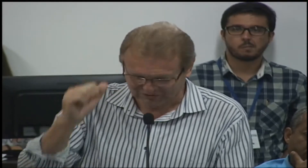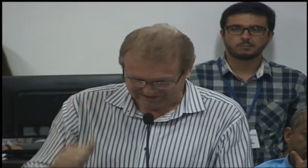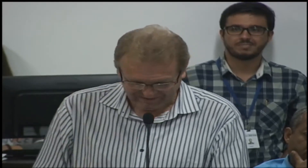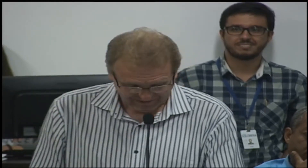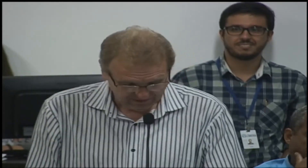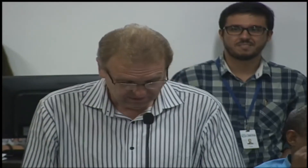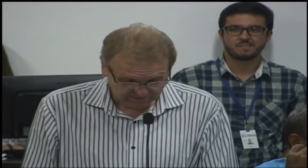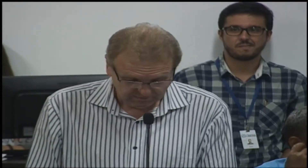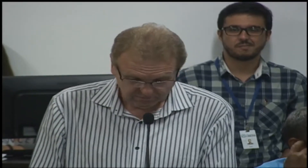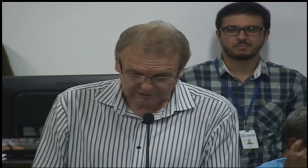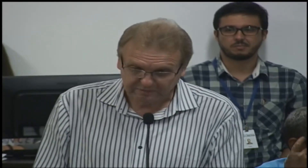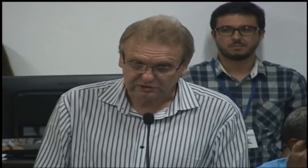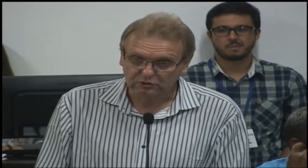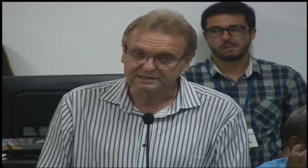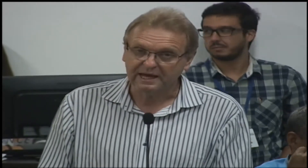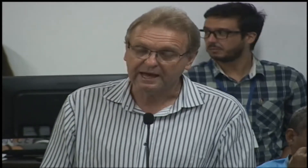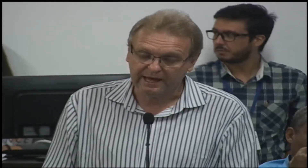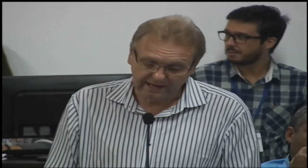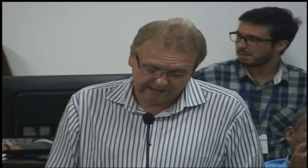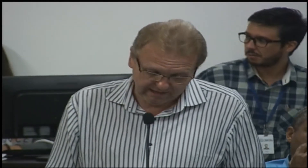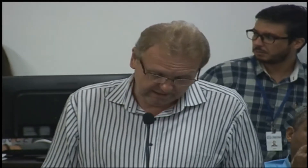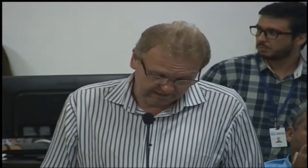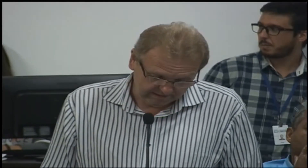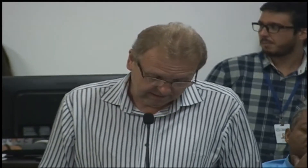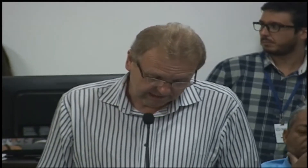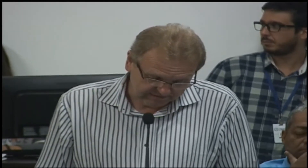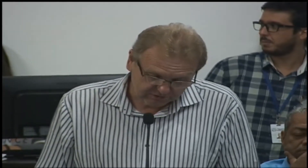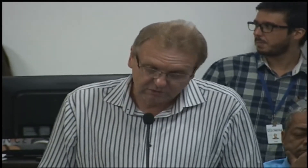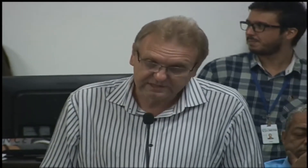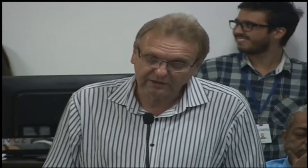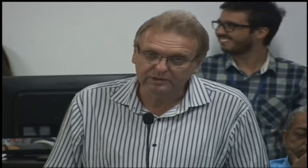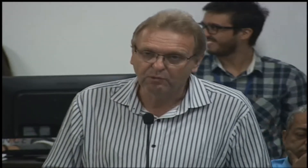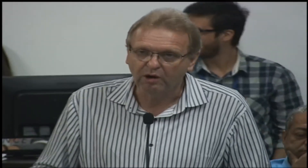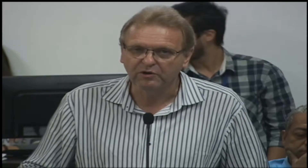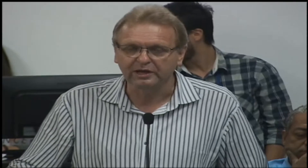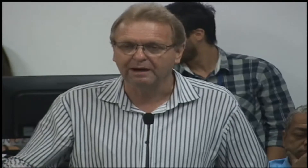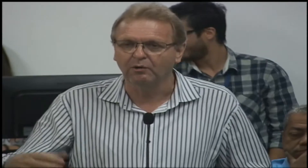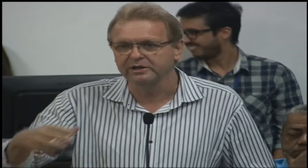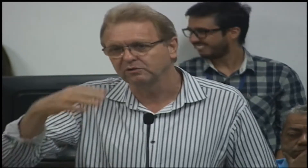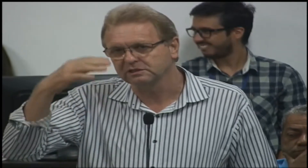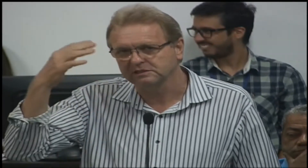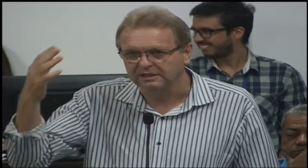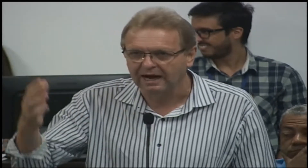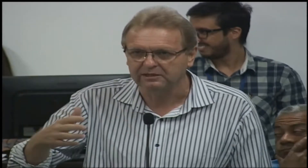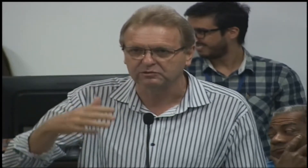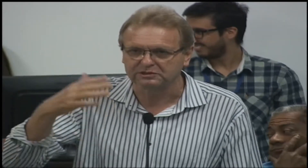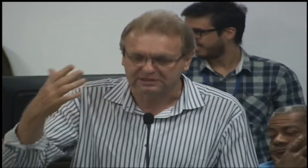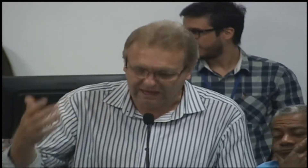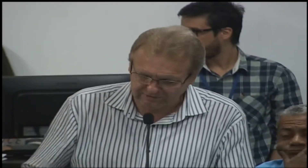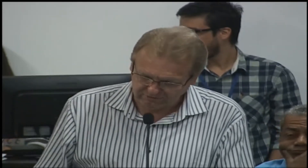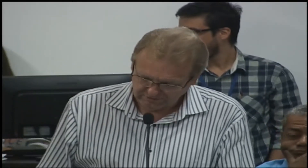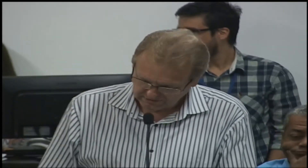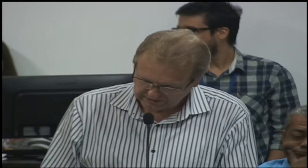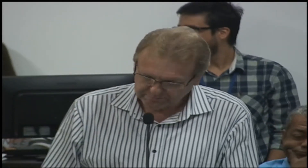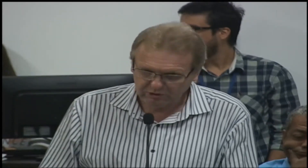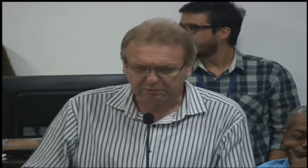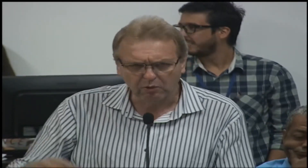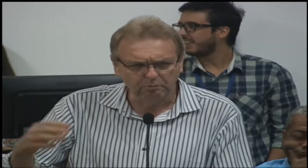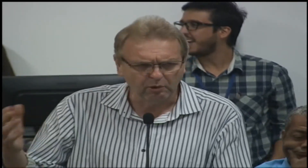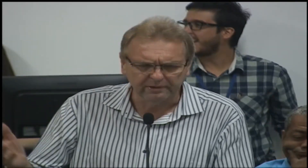mas tiver outros critérios, mais filho, mais tempo de morando na cidade, porque no meio dessas